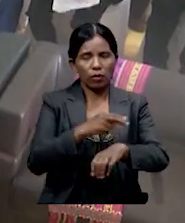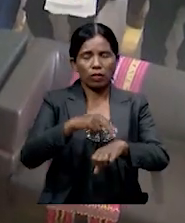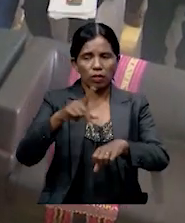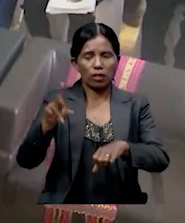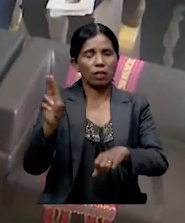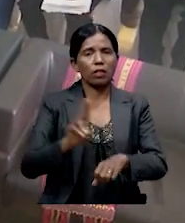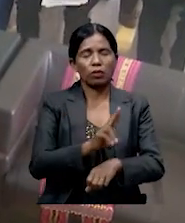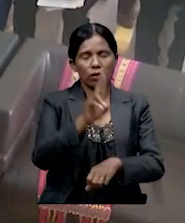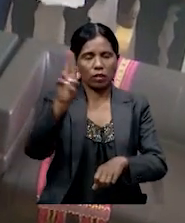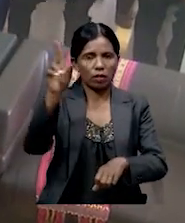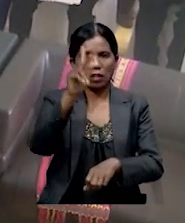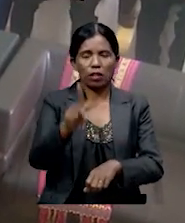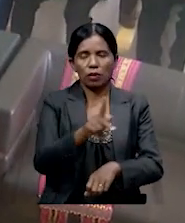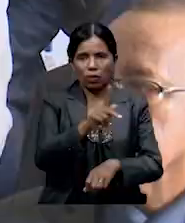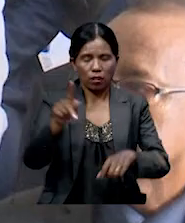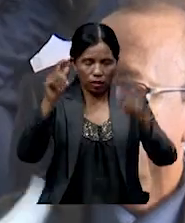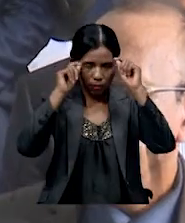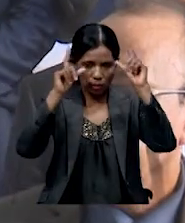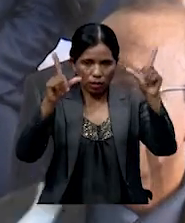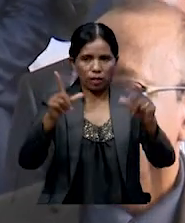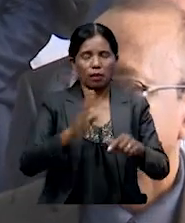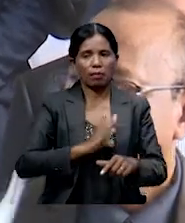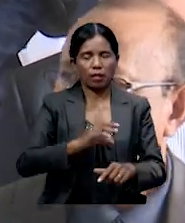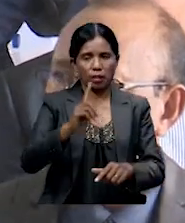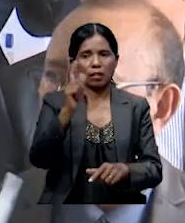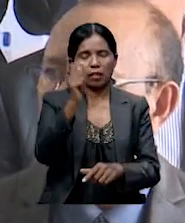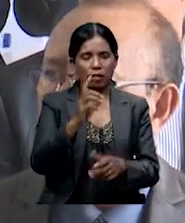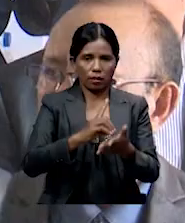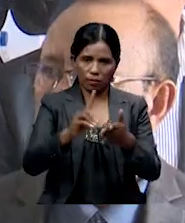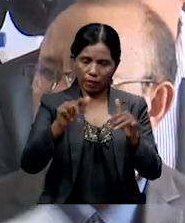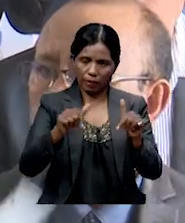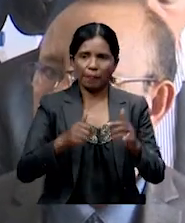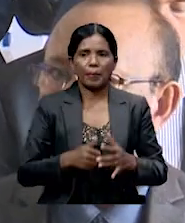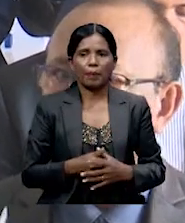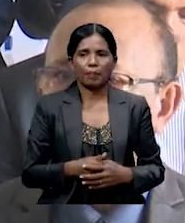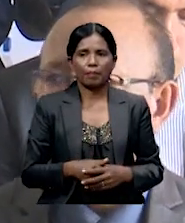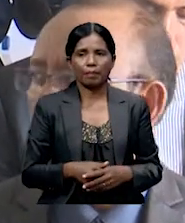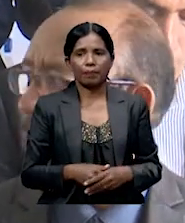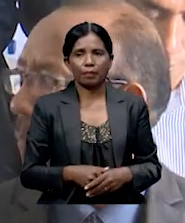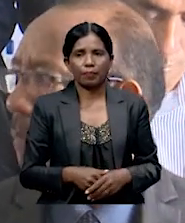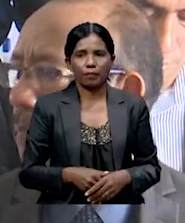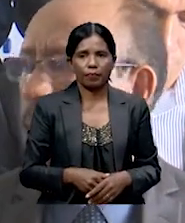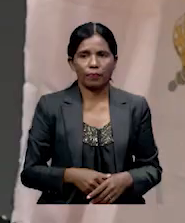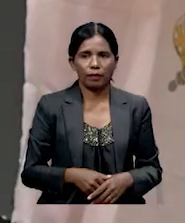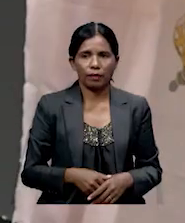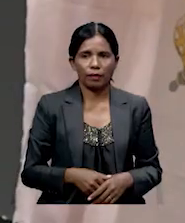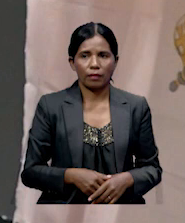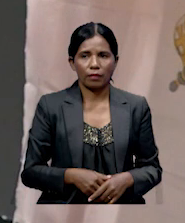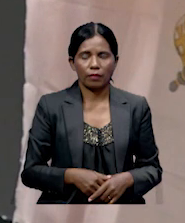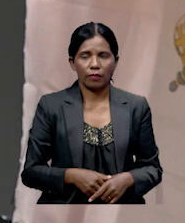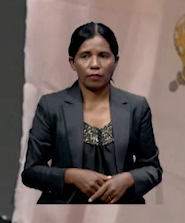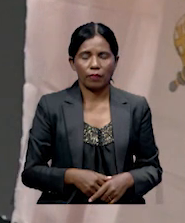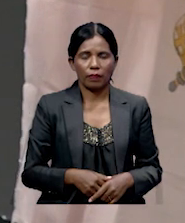Universidade Católica Timorense ba lide terça semana nem. O diálogo interreligioso é um